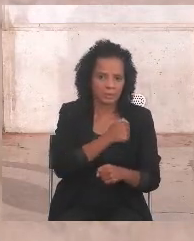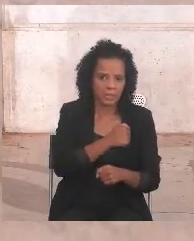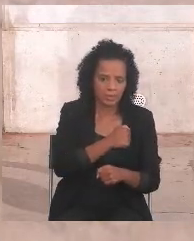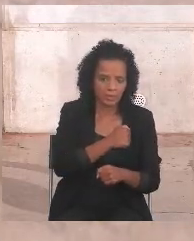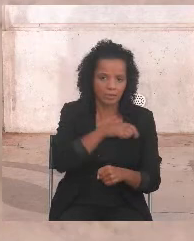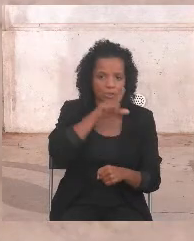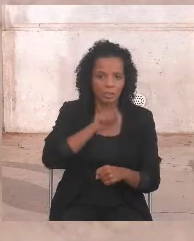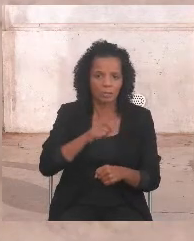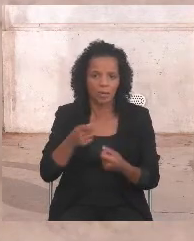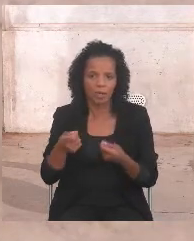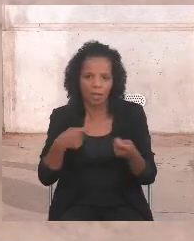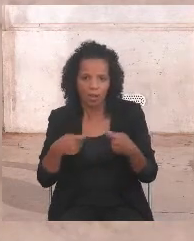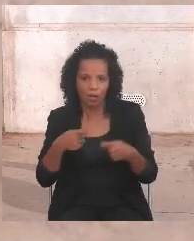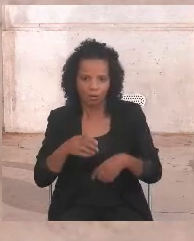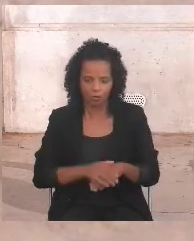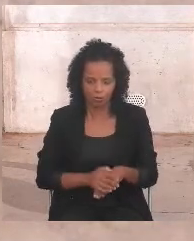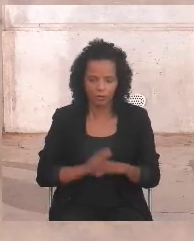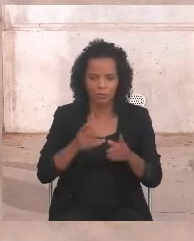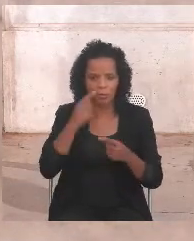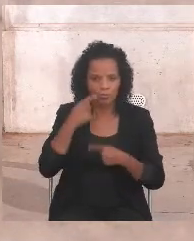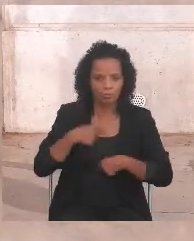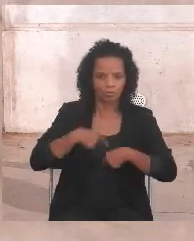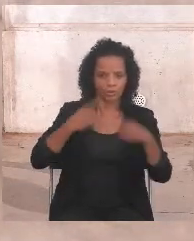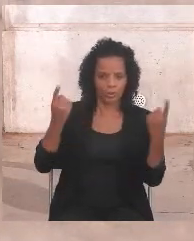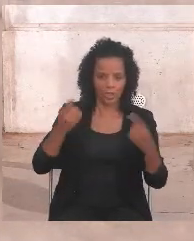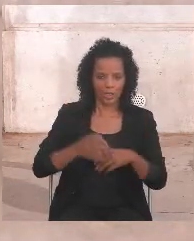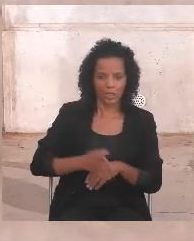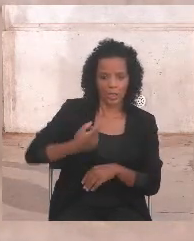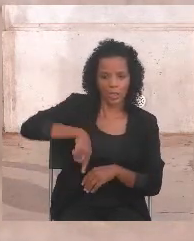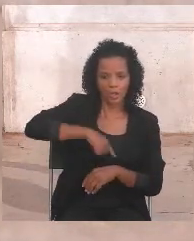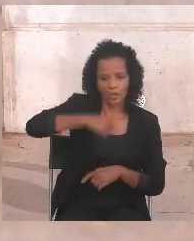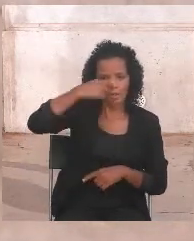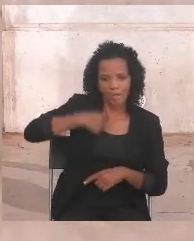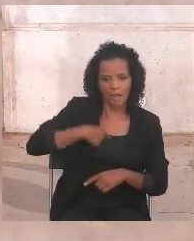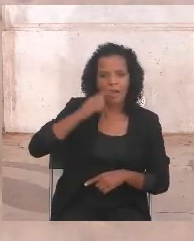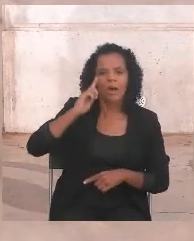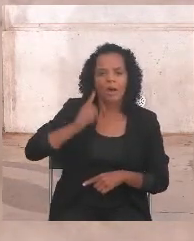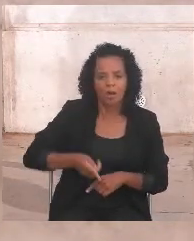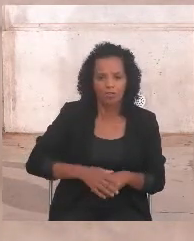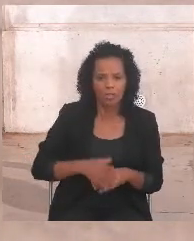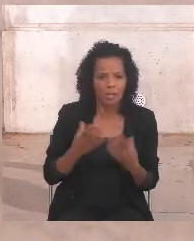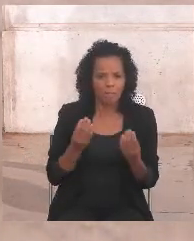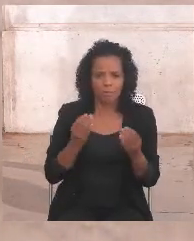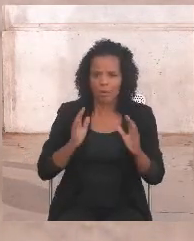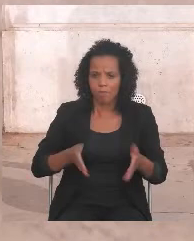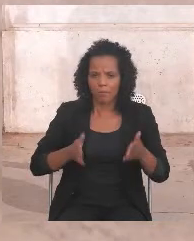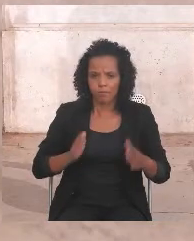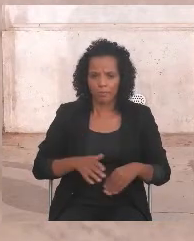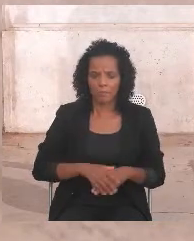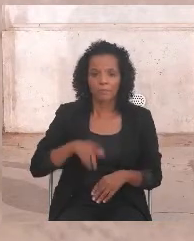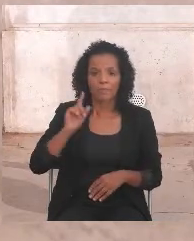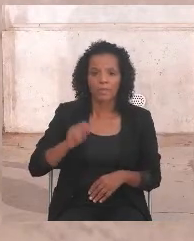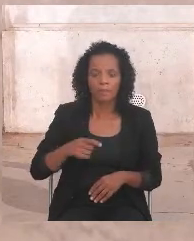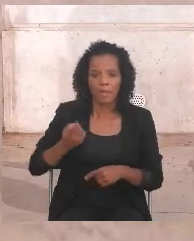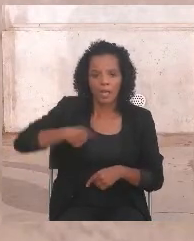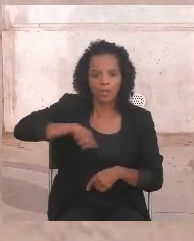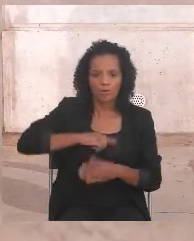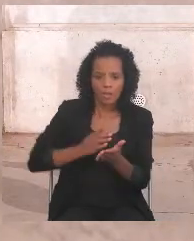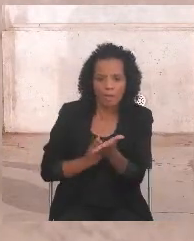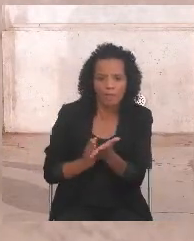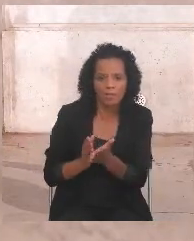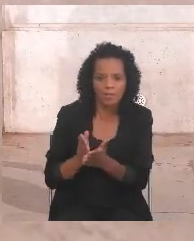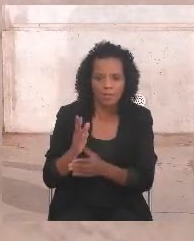meus amigos, que mostrar para dentro e para fora onde estamos a falhar, sem medo, mas também onde estamos a